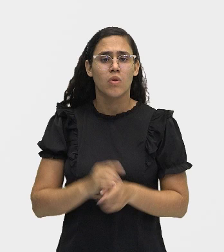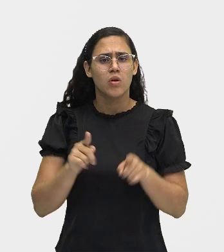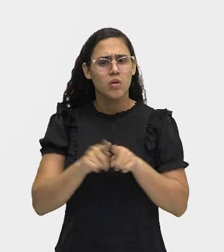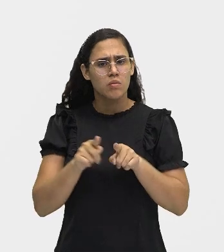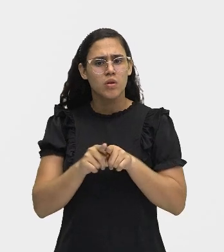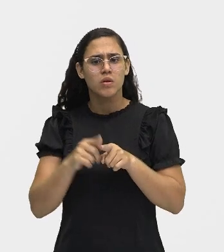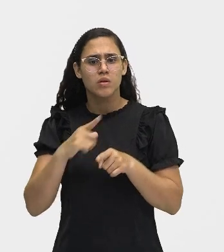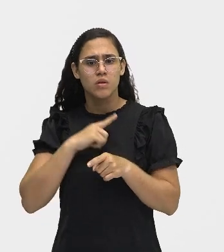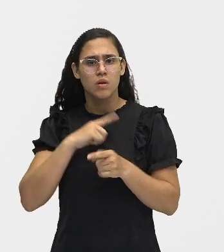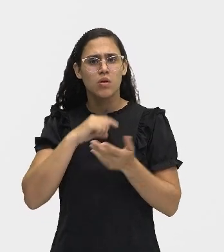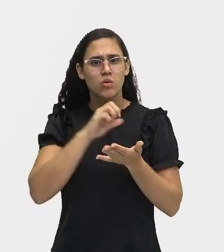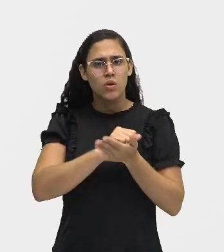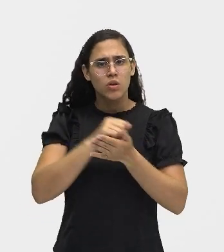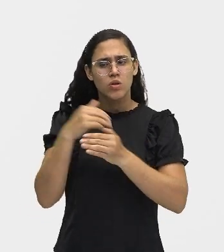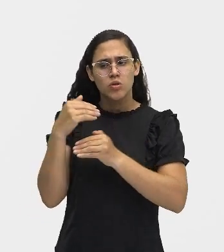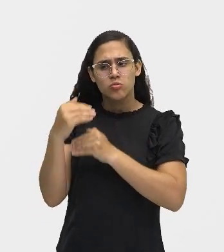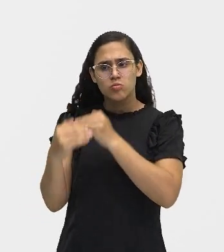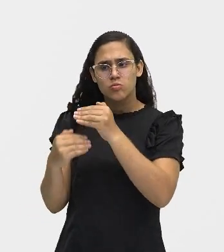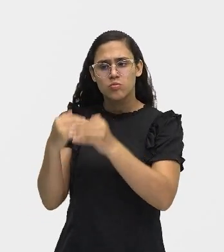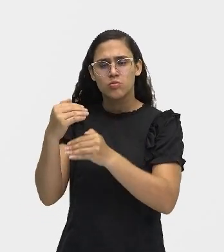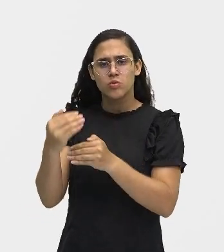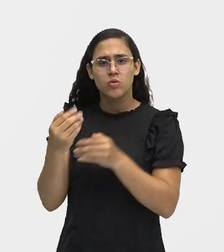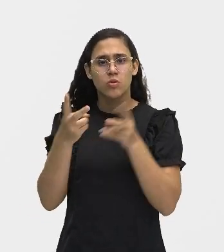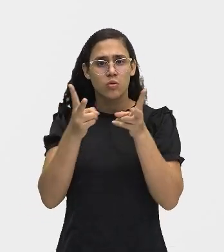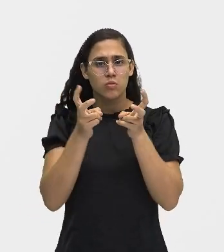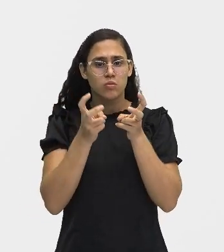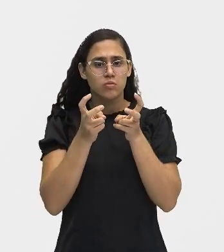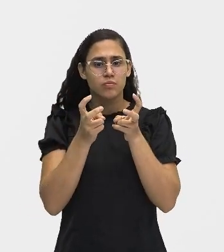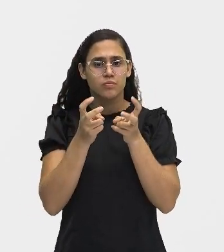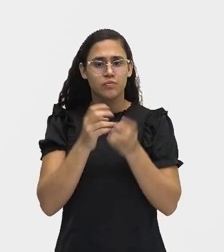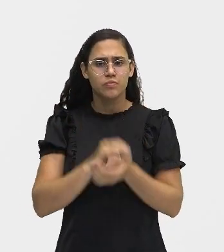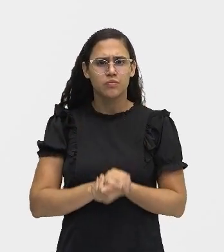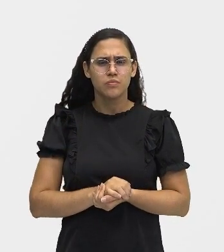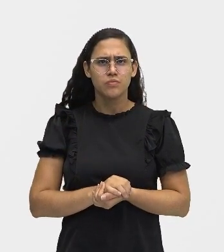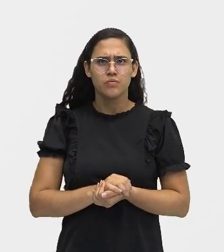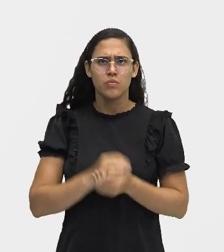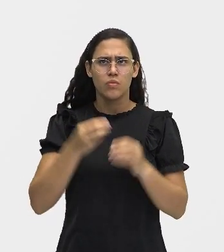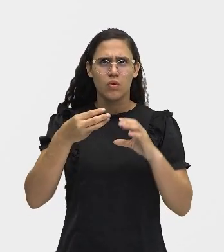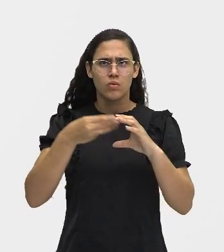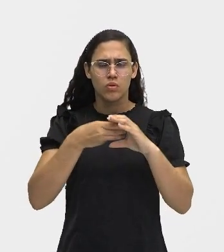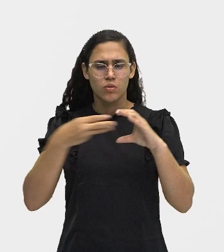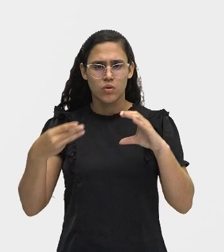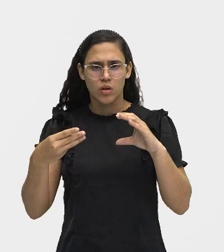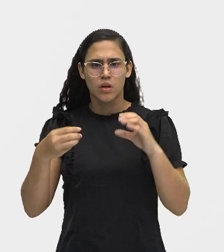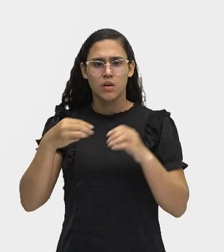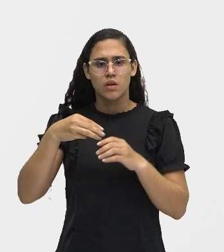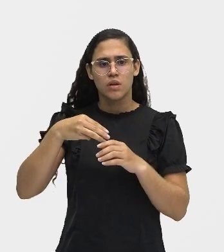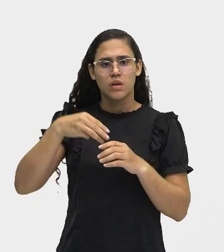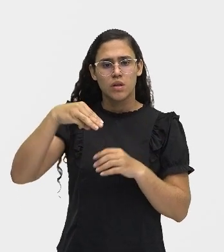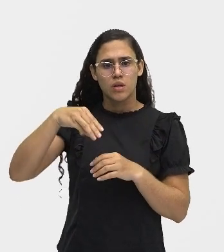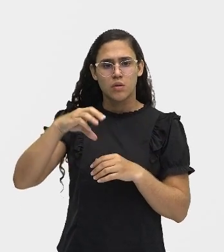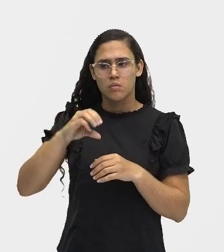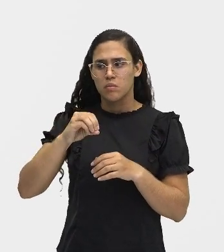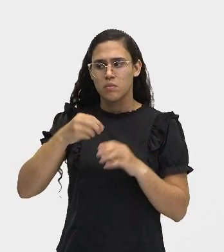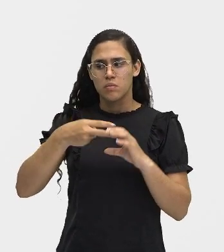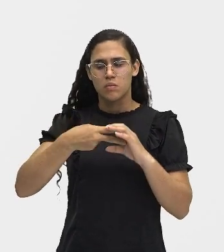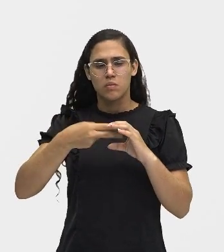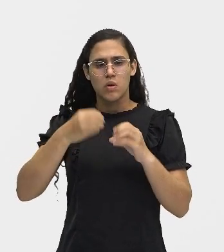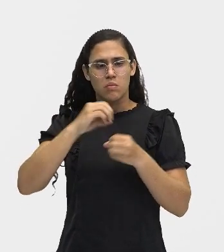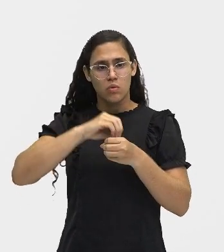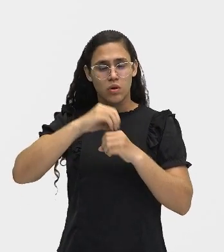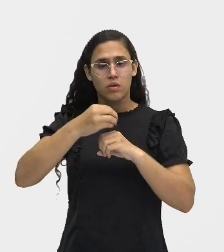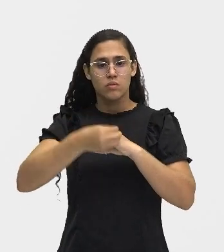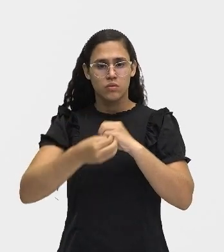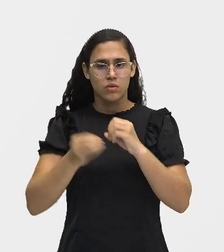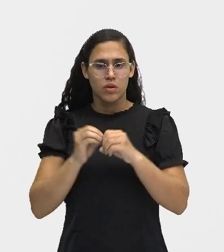evidências também da evolução que a gente vai observar, que são as celulares e as moleculares, né? As evidências celulares,